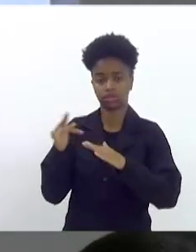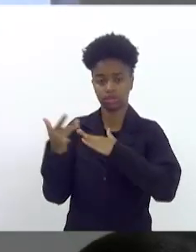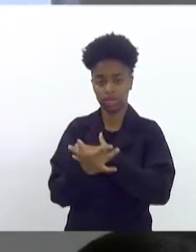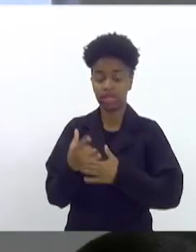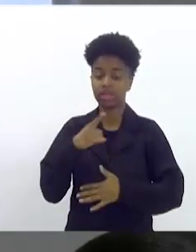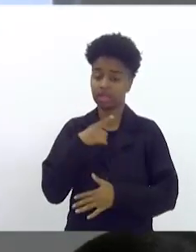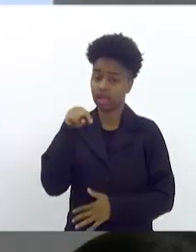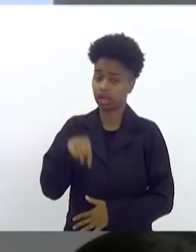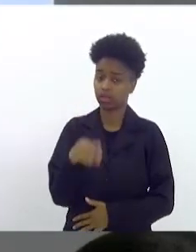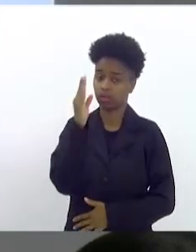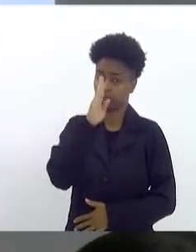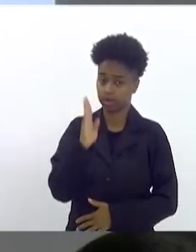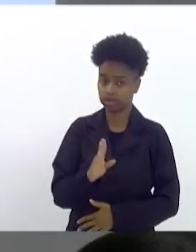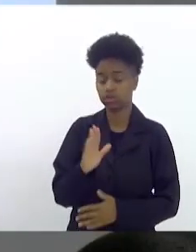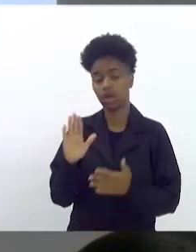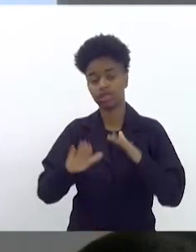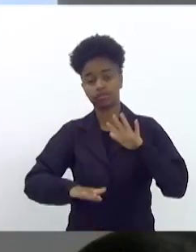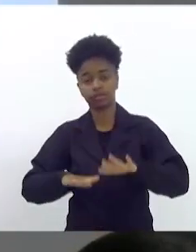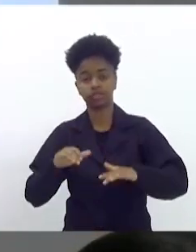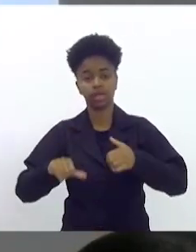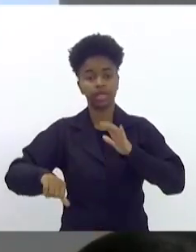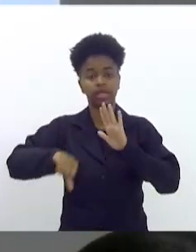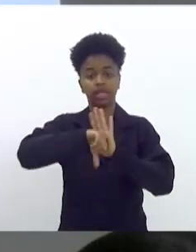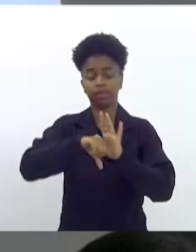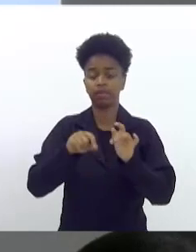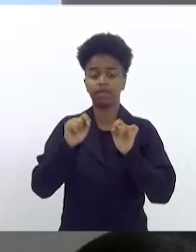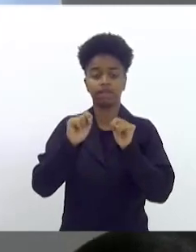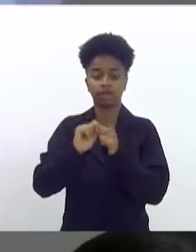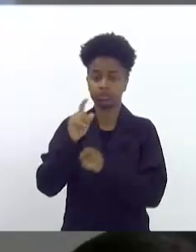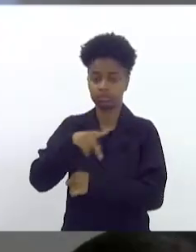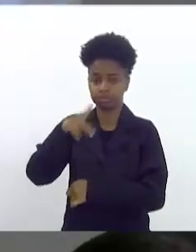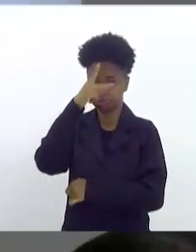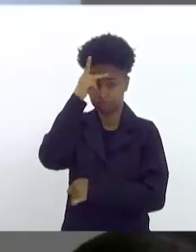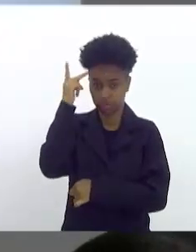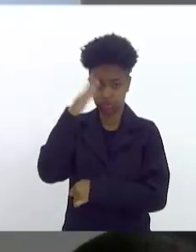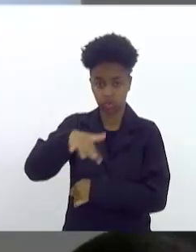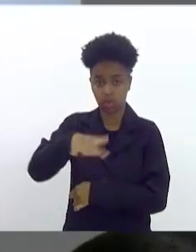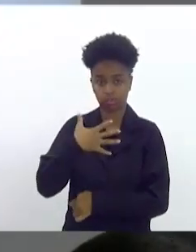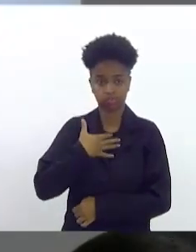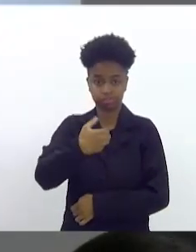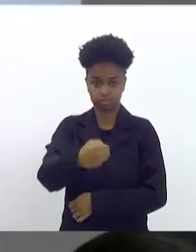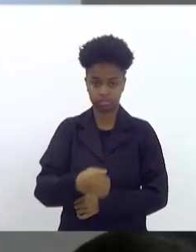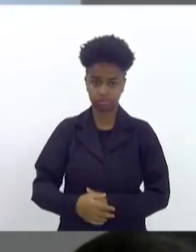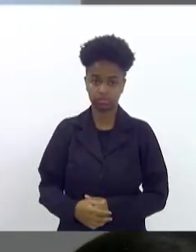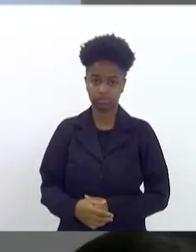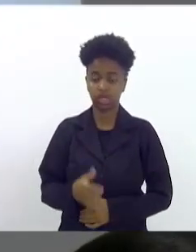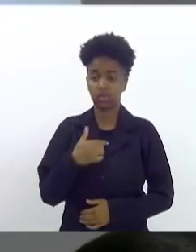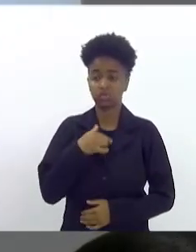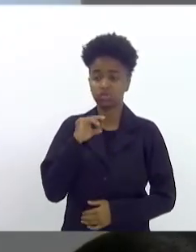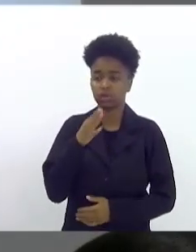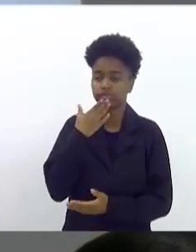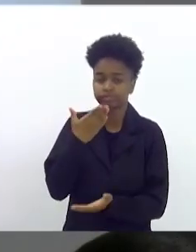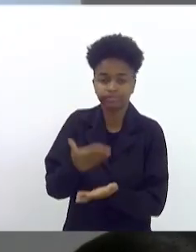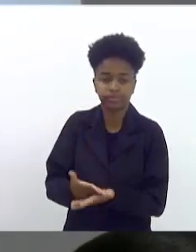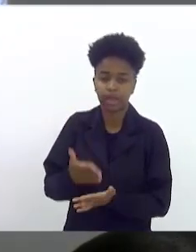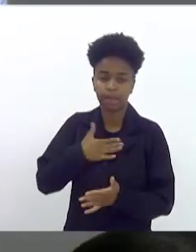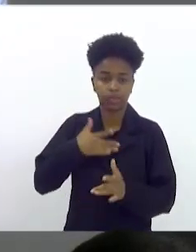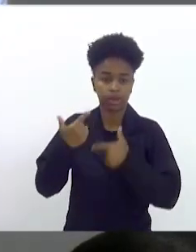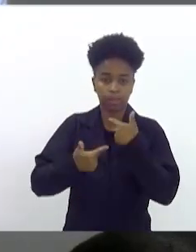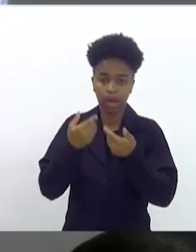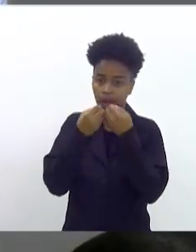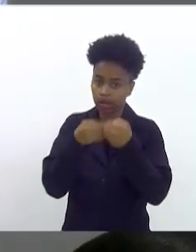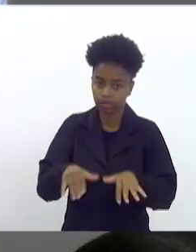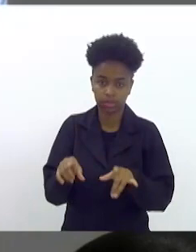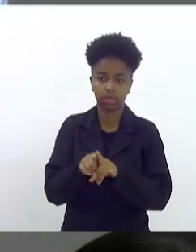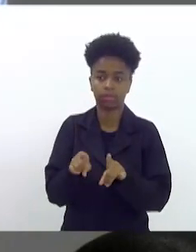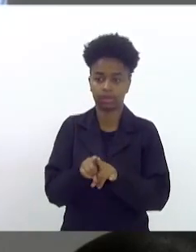no Brasil em que tais crimes levaram ao suicídio. Fiquei extremamente abalada. Eu me prejudiquei no meu trabalho. Todo